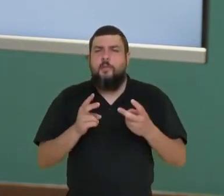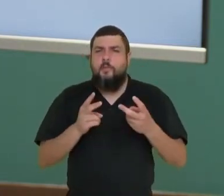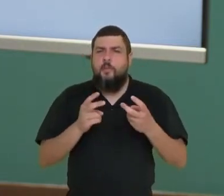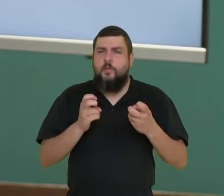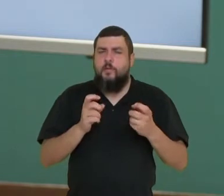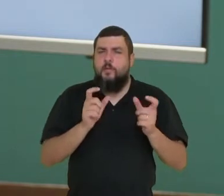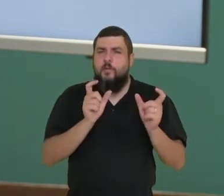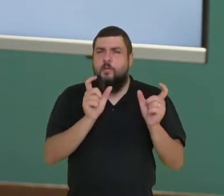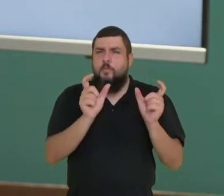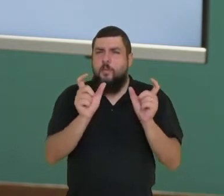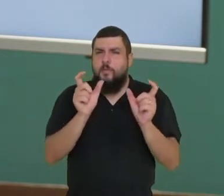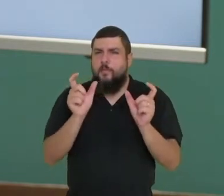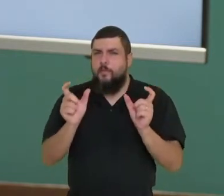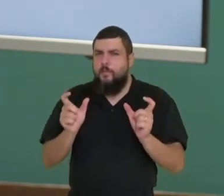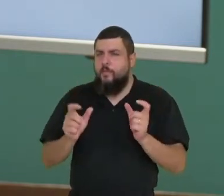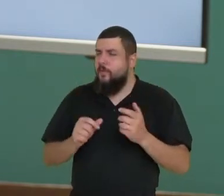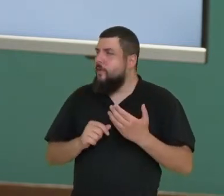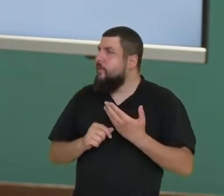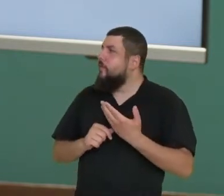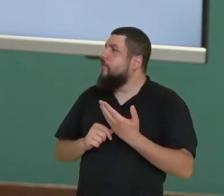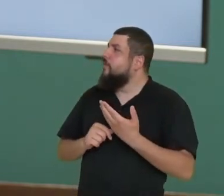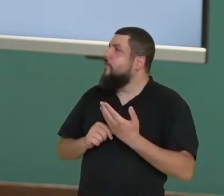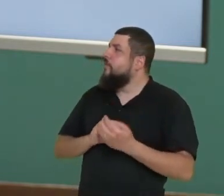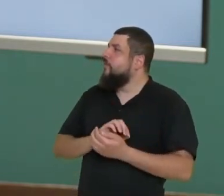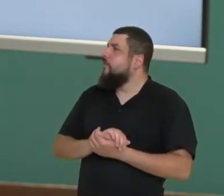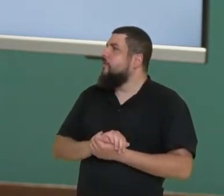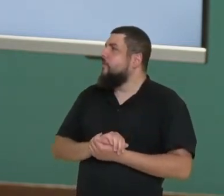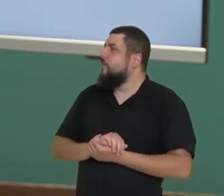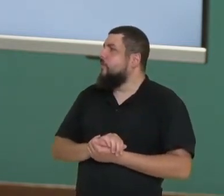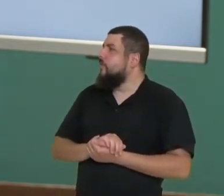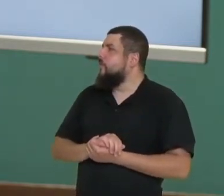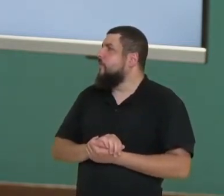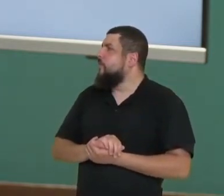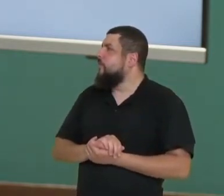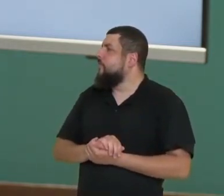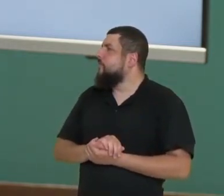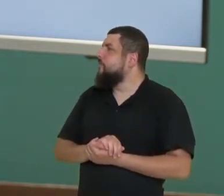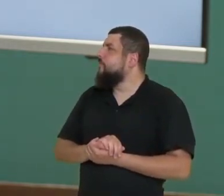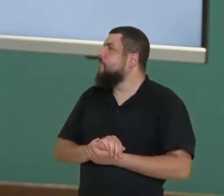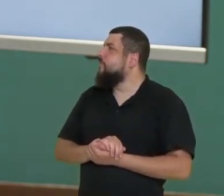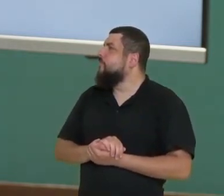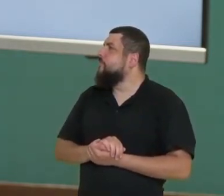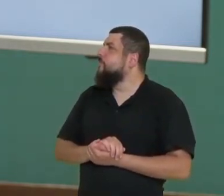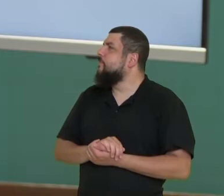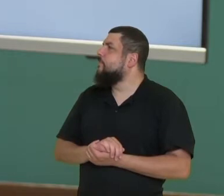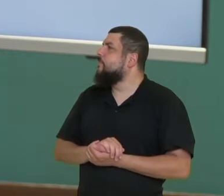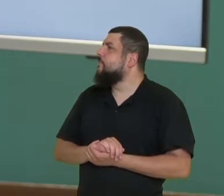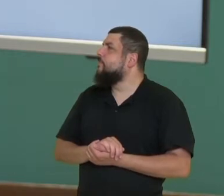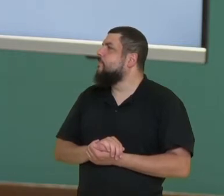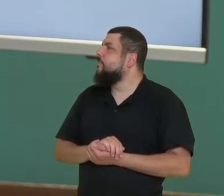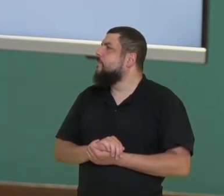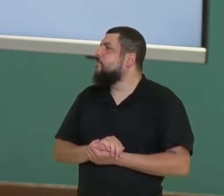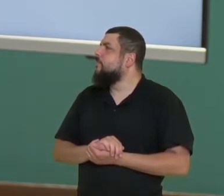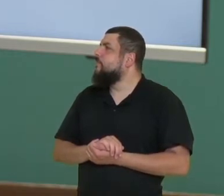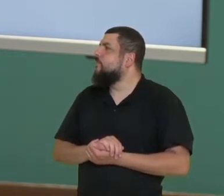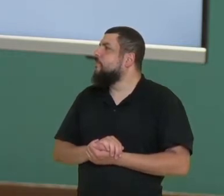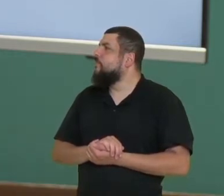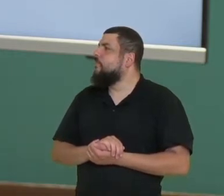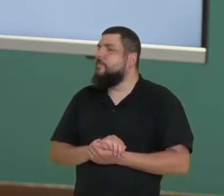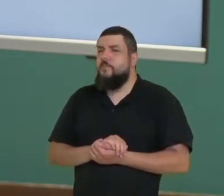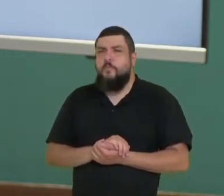aqui, tá? Na palavra, gataço, gatito. Tá? Eu